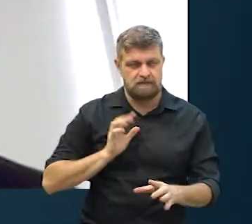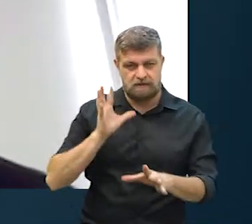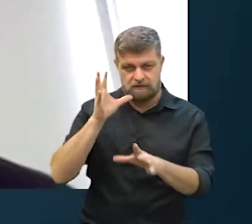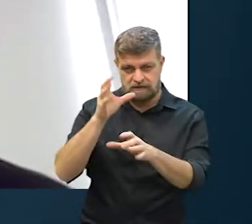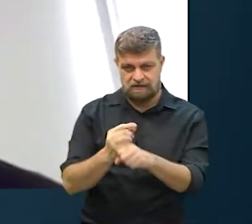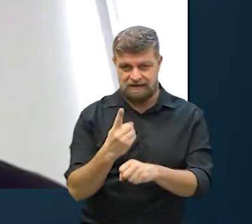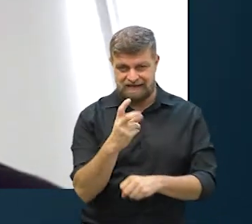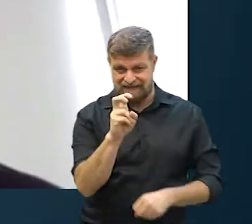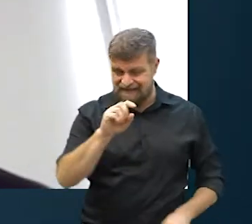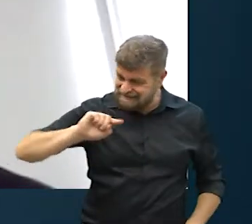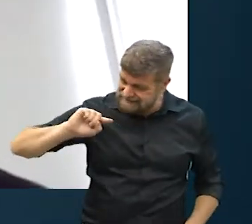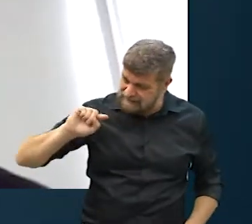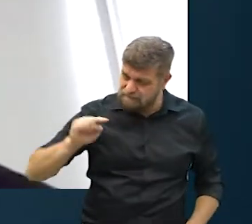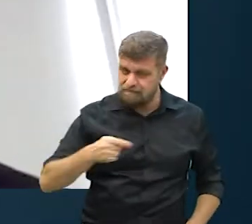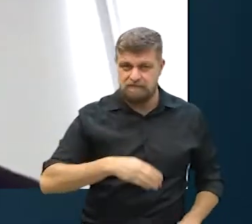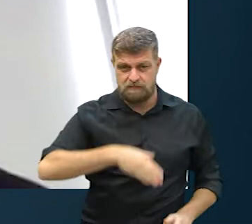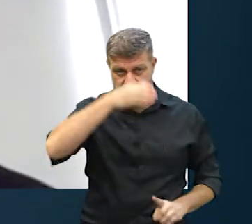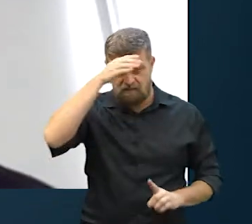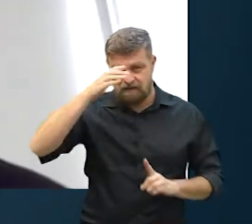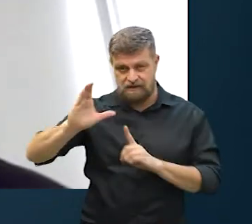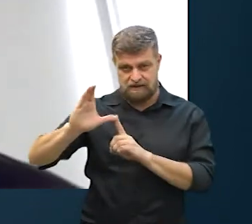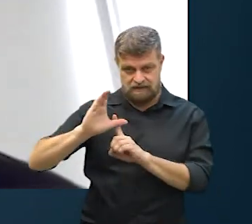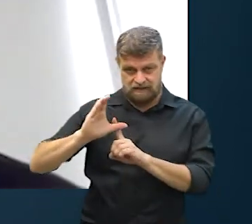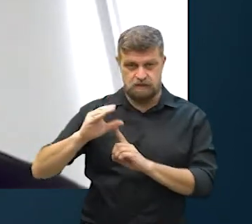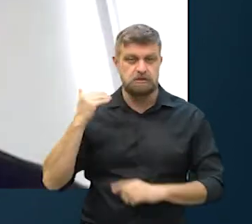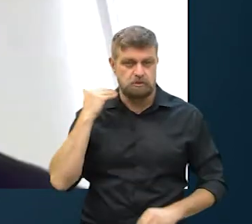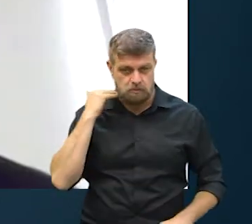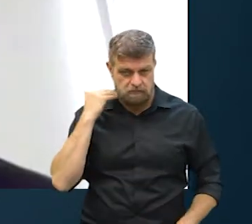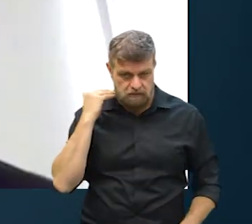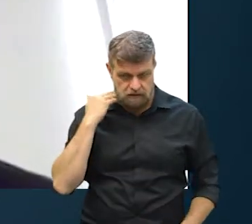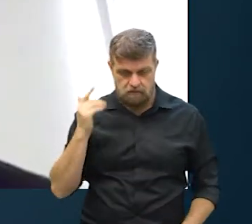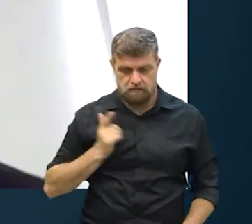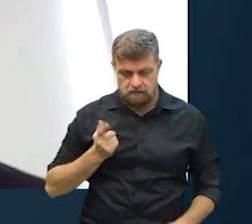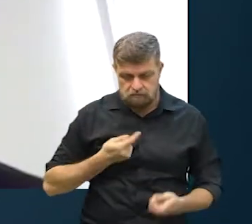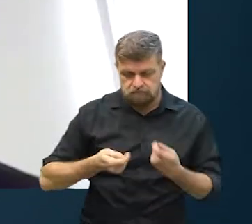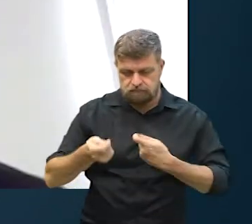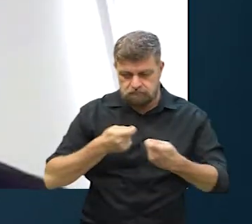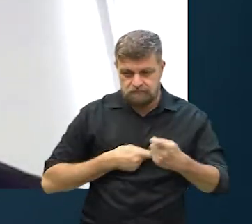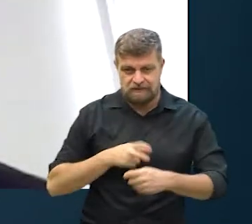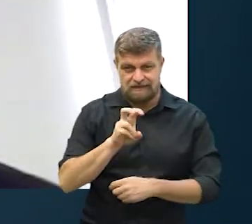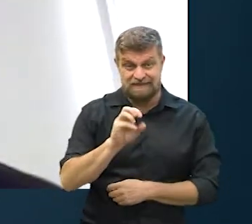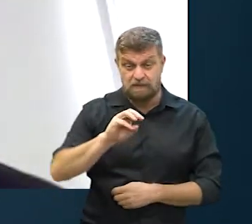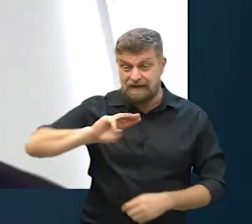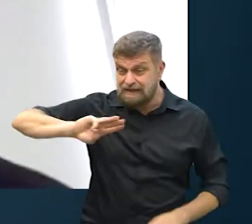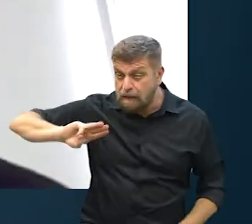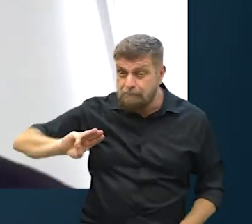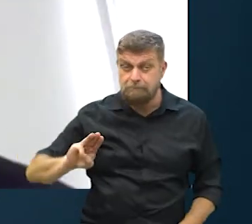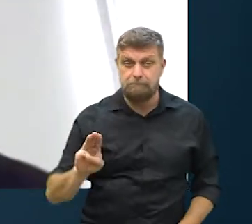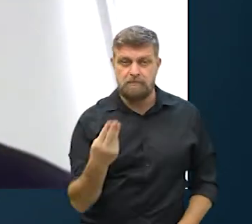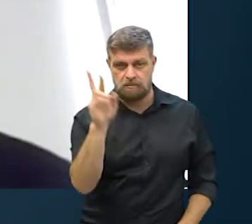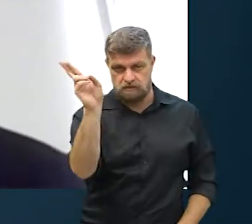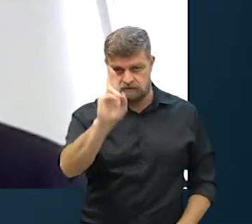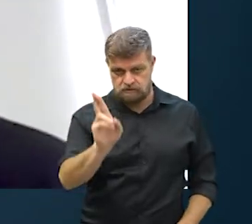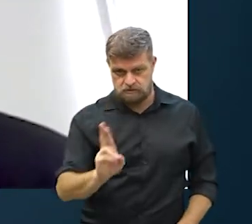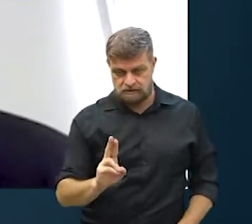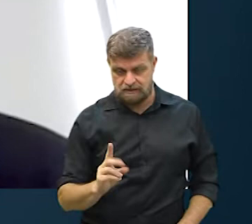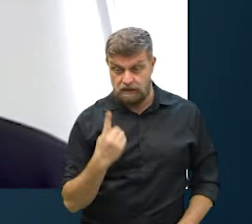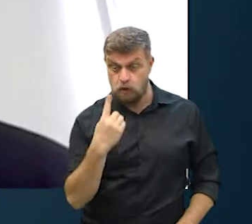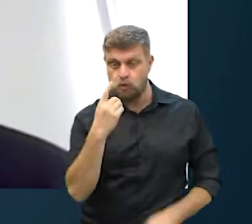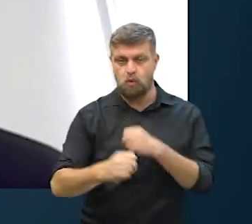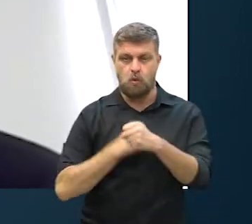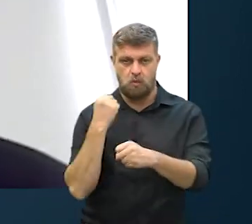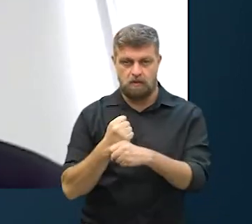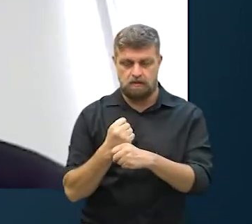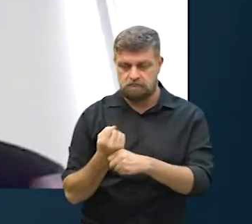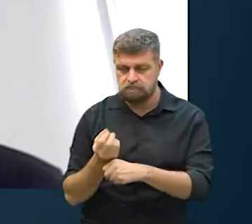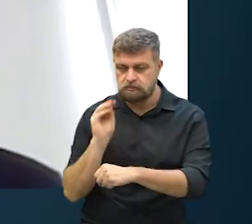ali com as 15 mil contas abertas, né? E tem movimentado aí 50 milhões de reais somente